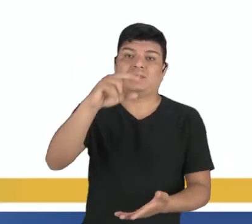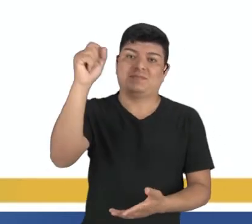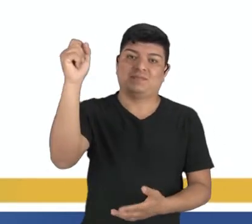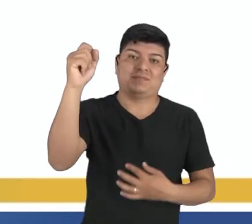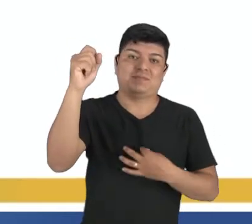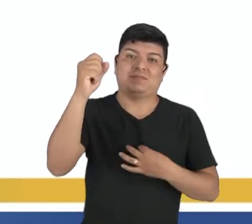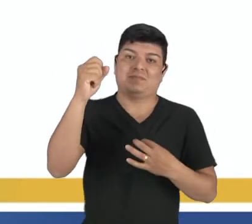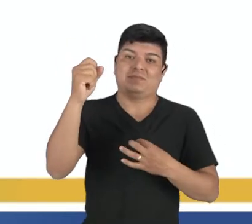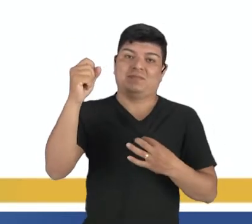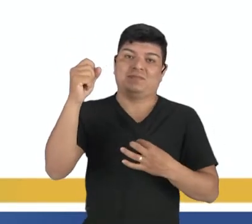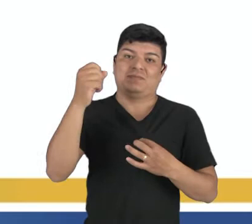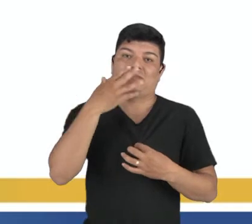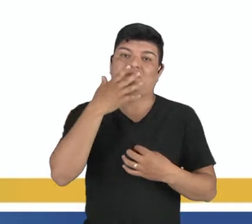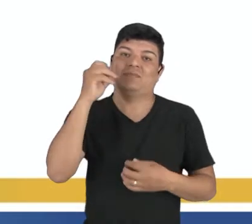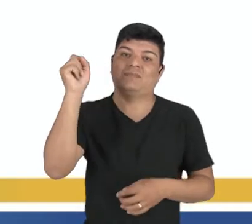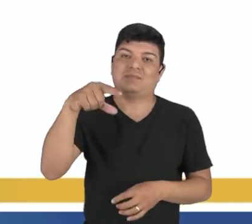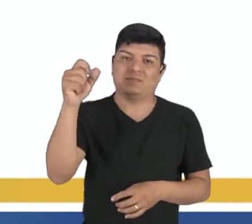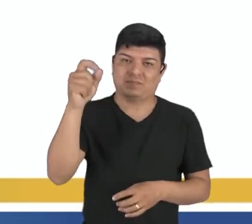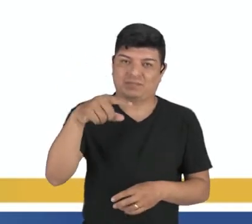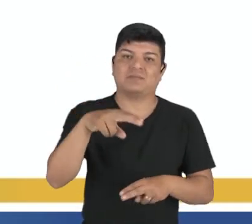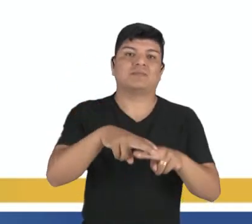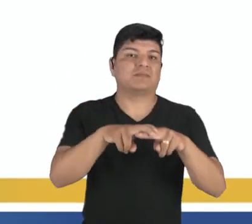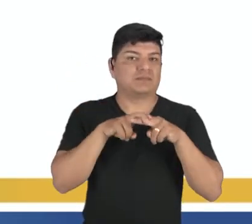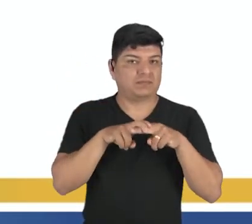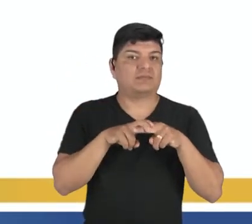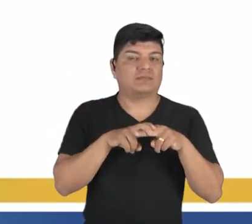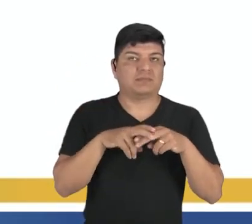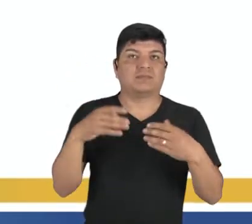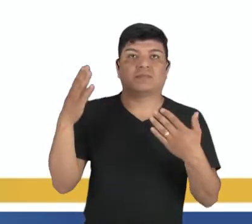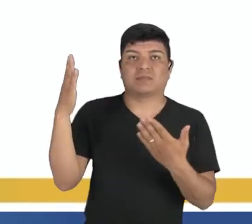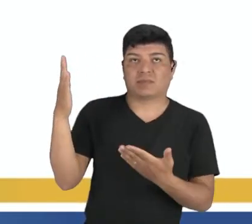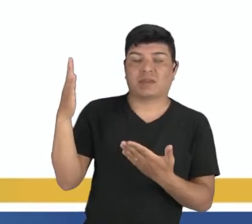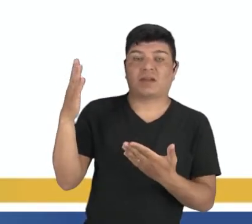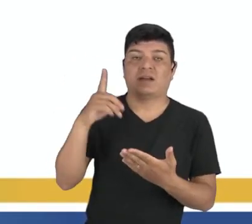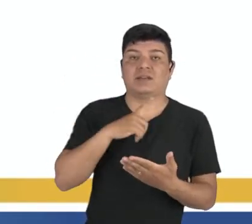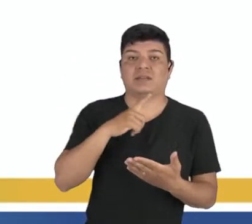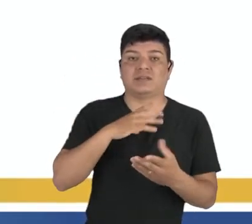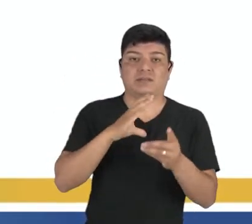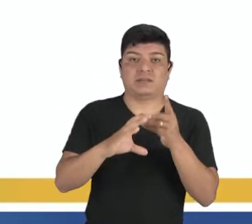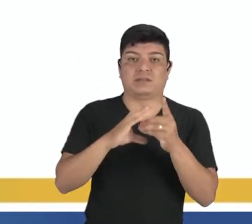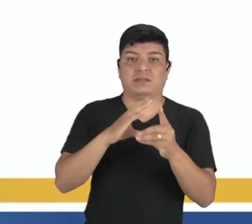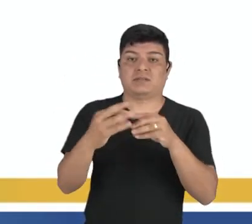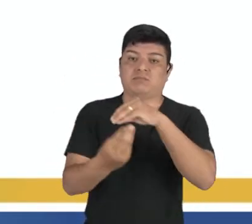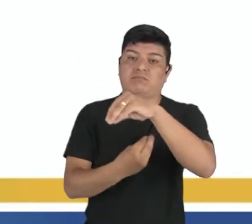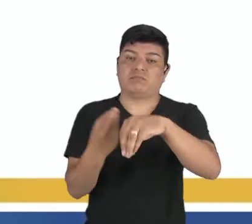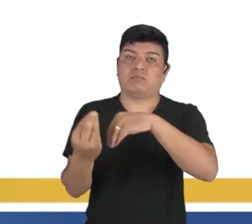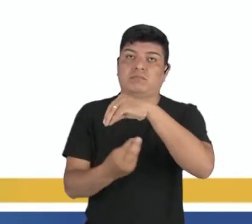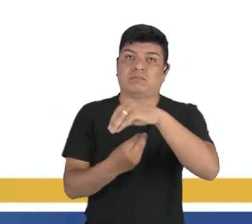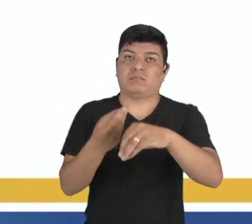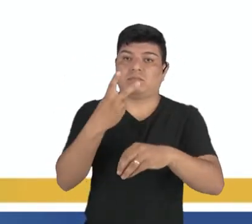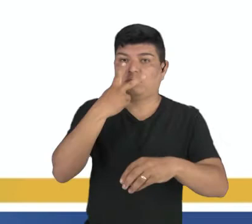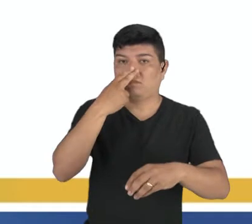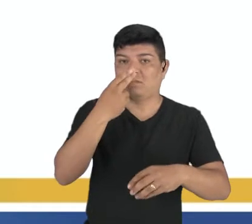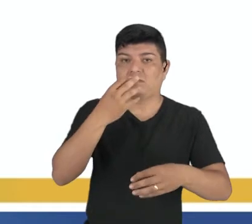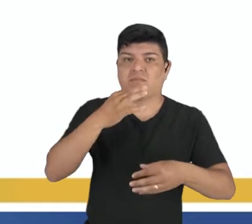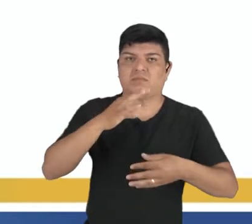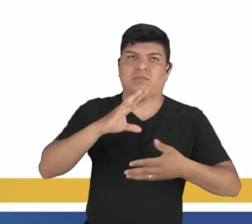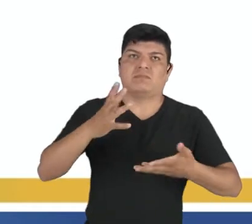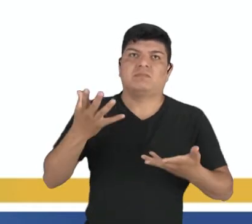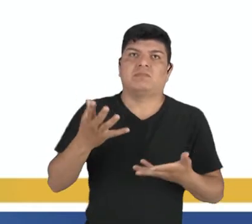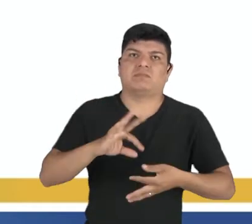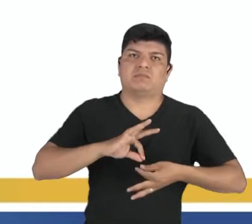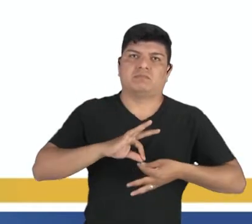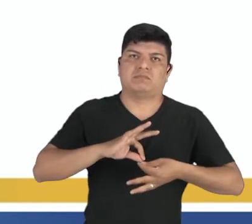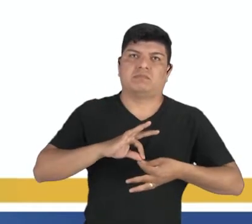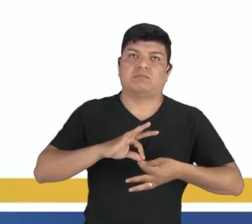elas usam essa roupa, tá bom? Na Guedra, galerinha, eles têm um ritual que envolve um pouquinho de espiritismo aí.